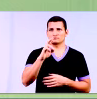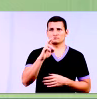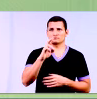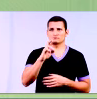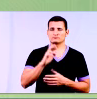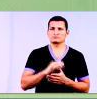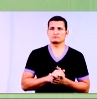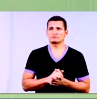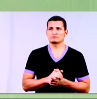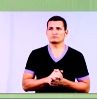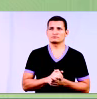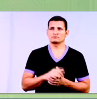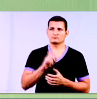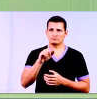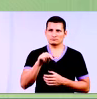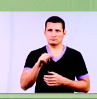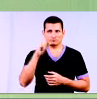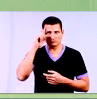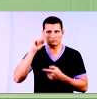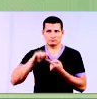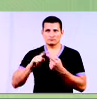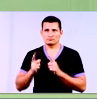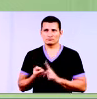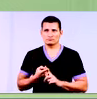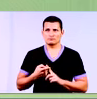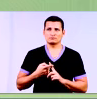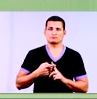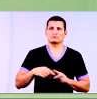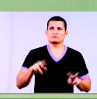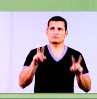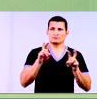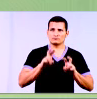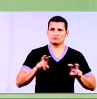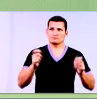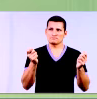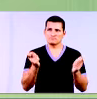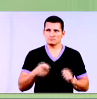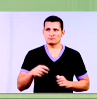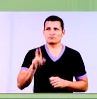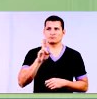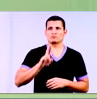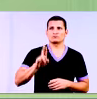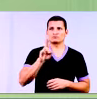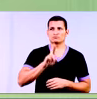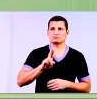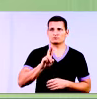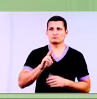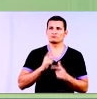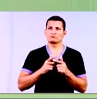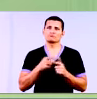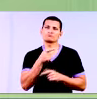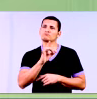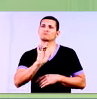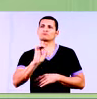assim, o software é a parte lógica que torna o computador útil. Por que torna útil? Porque senão ele seria só uma